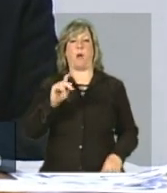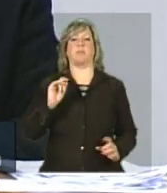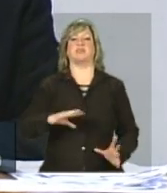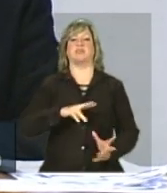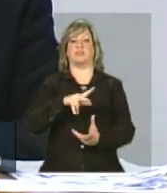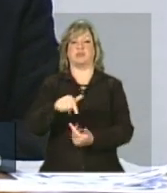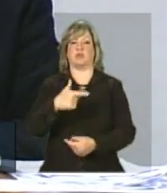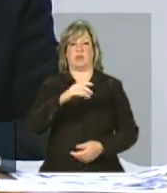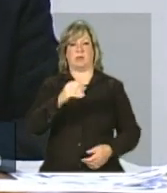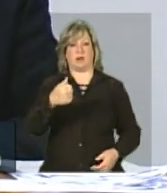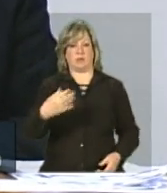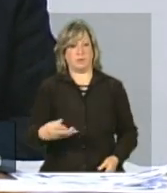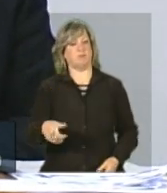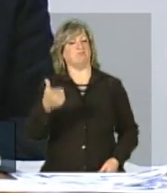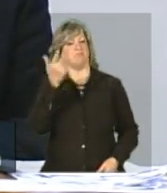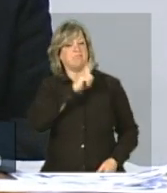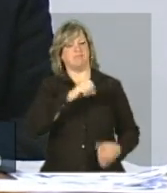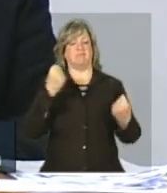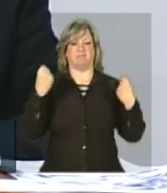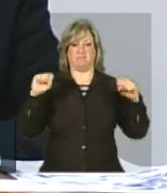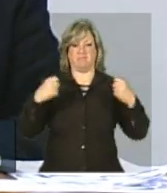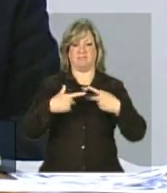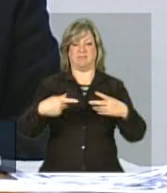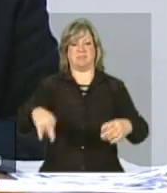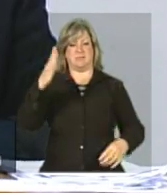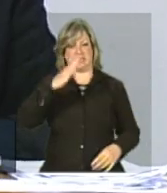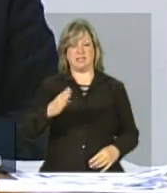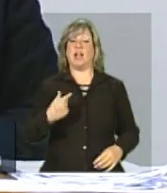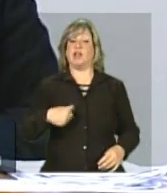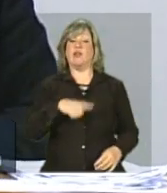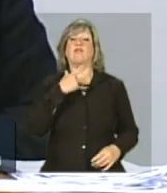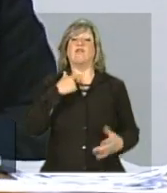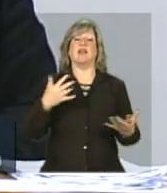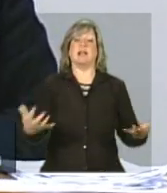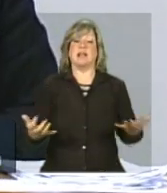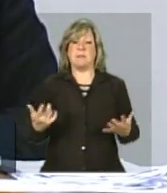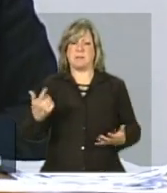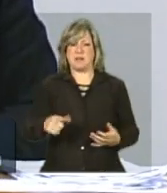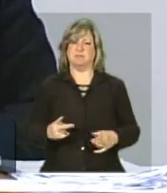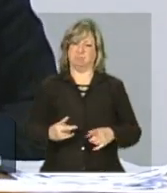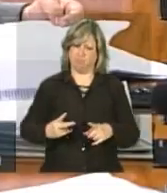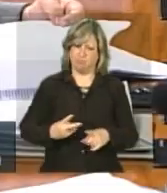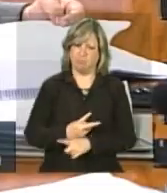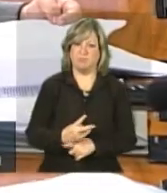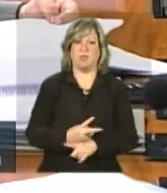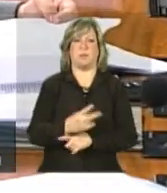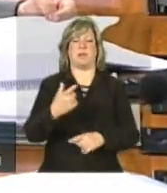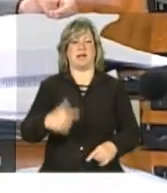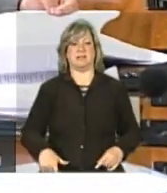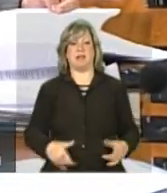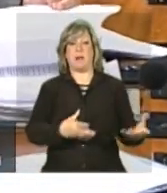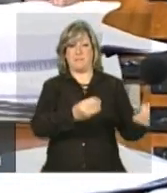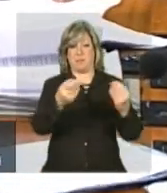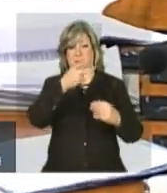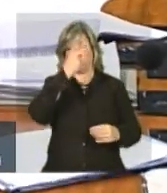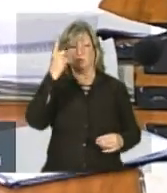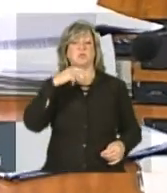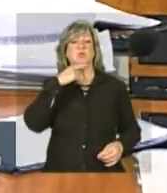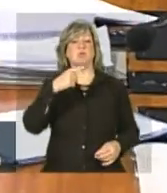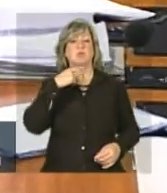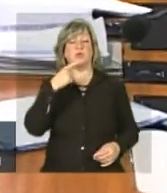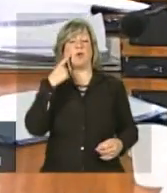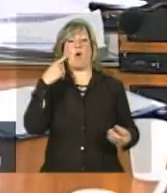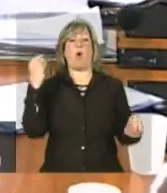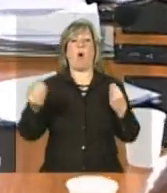2014. Mais uma conquista do esporte brasileiro. Queríamos mais, buscamos mais. Muitos tinham dúvida quanto à capacidade do